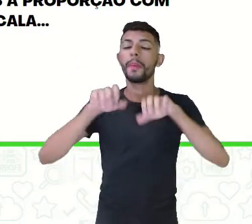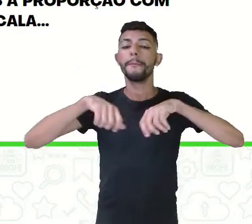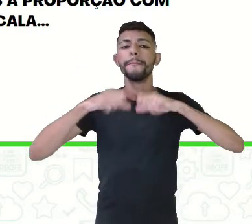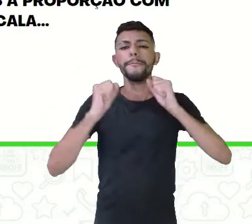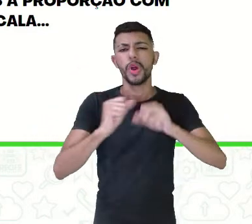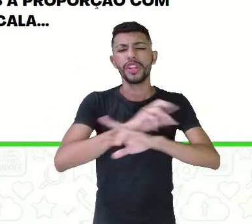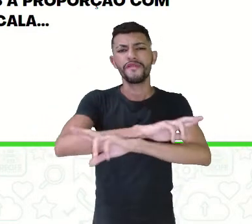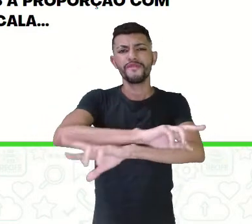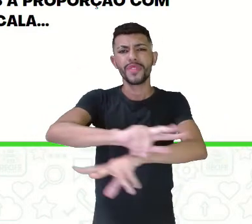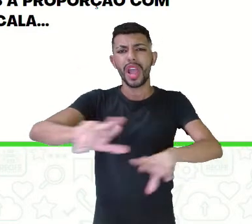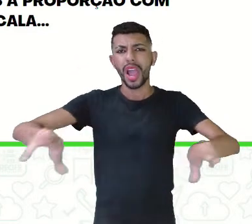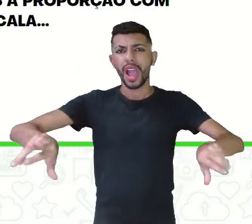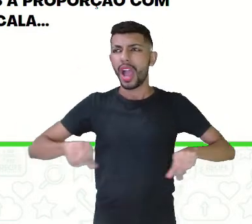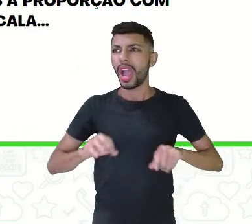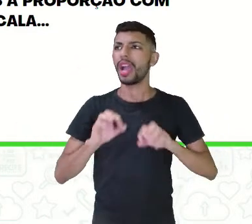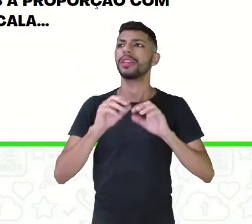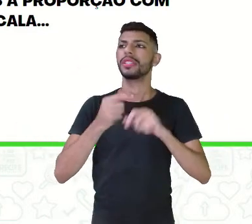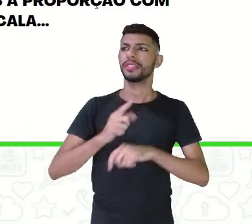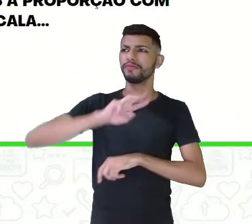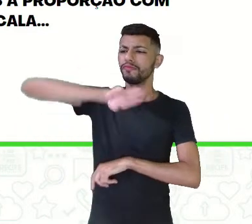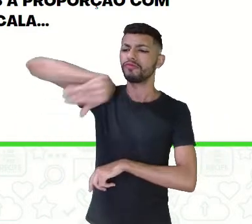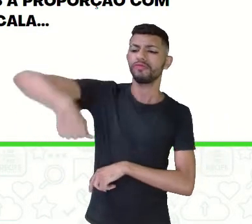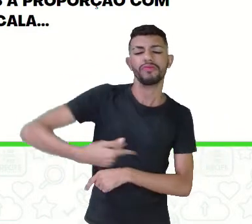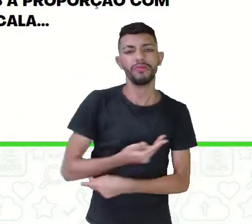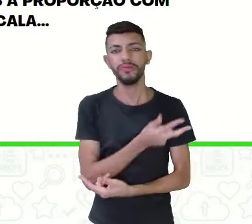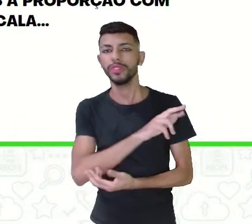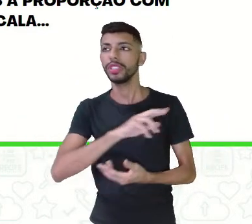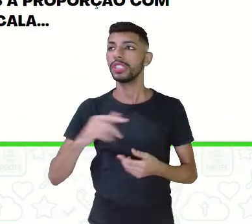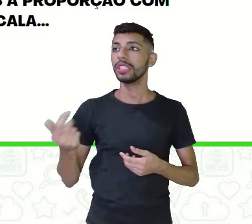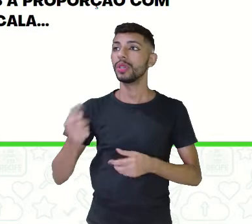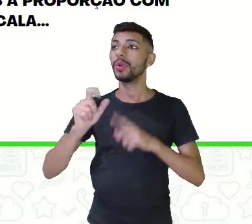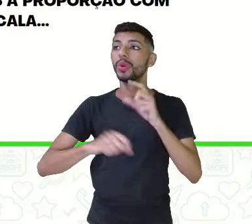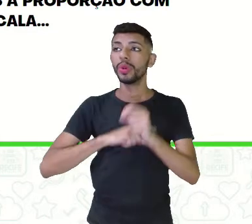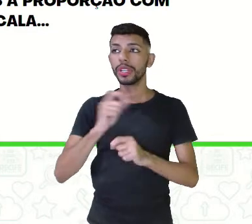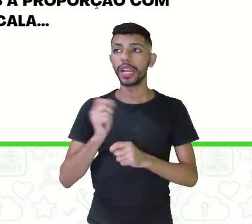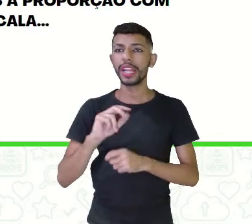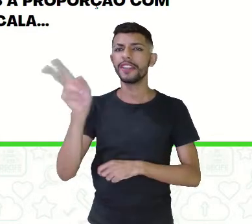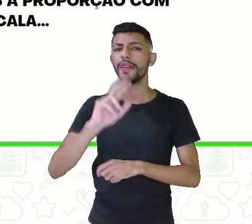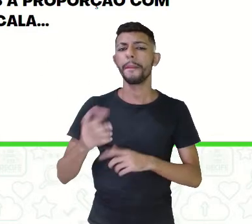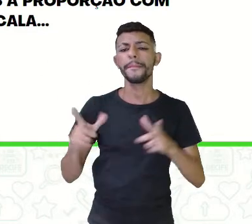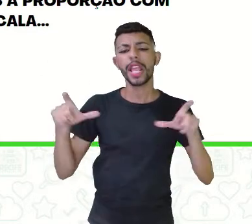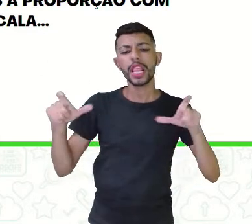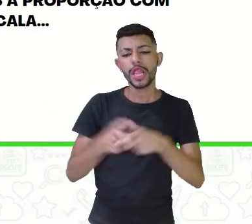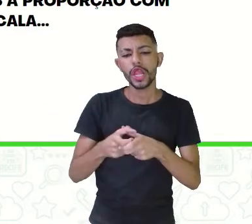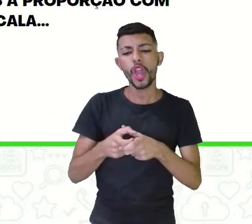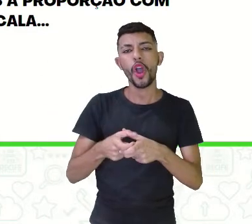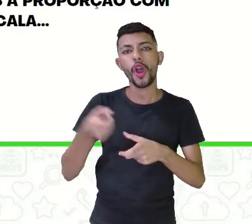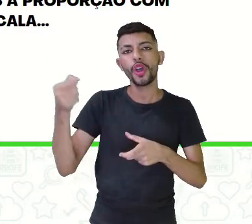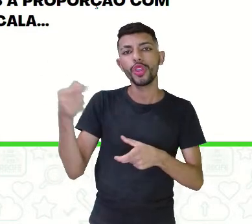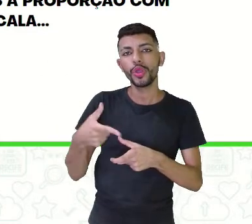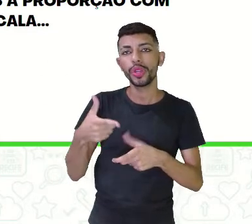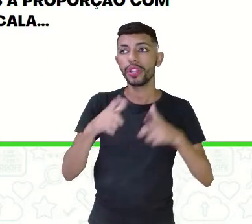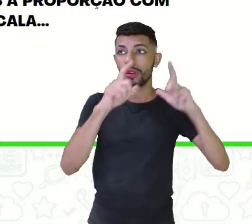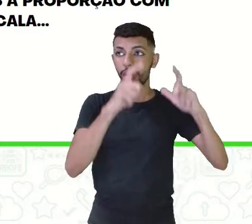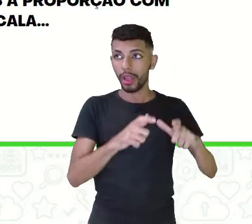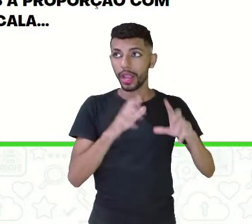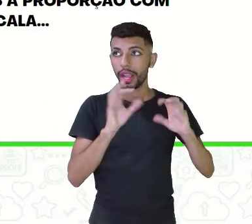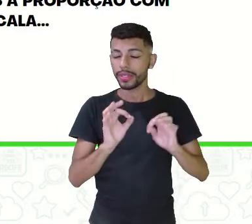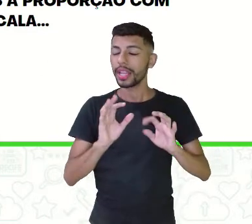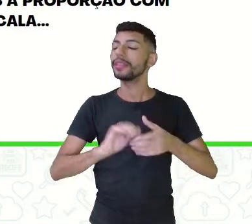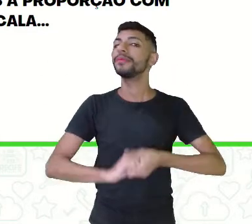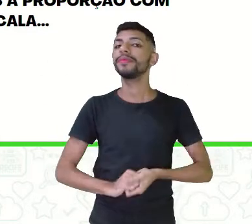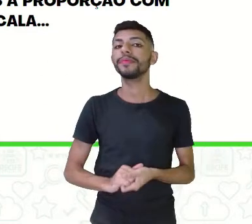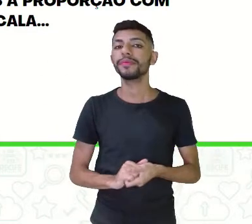ou até mesmo milhões de vezes menor que o lugar representado, por um simples